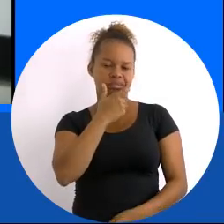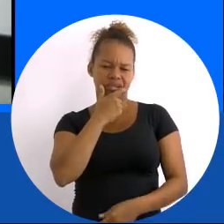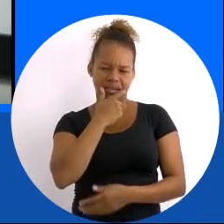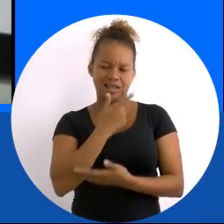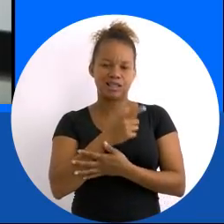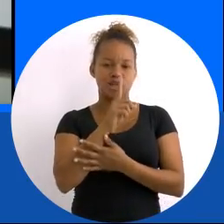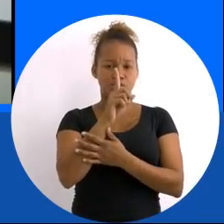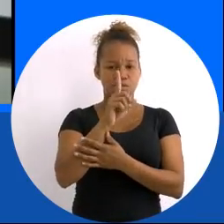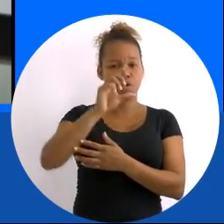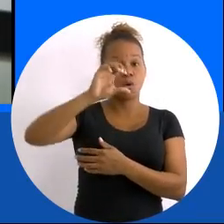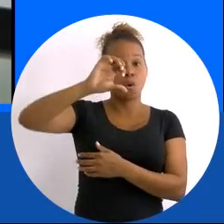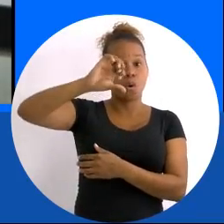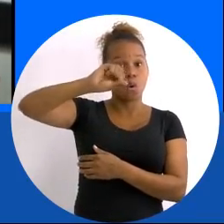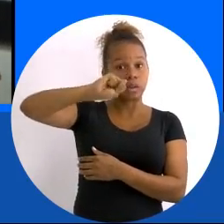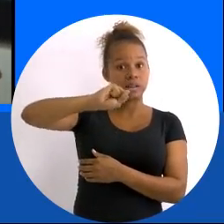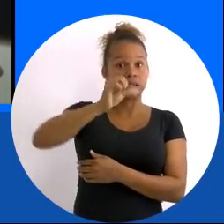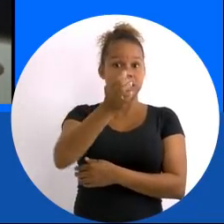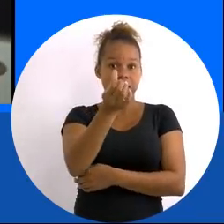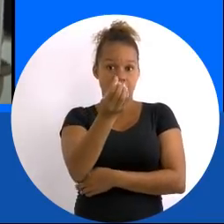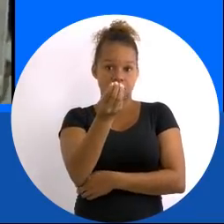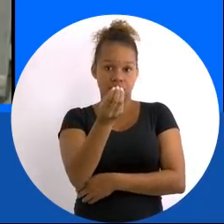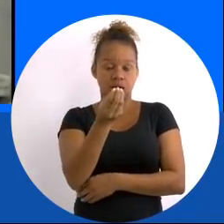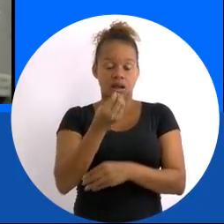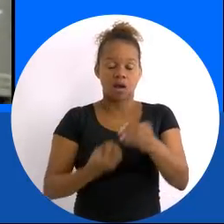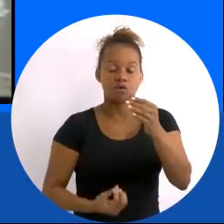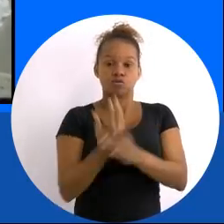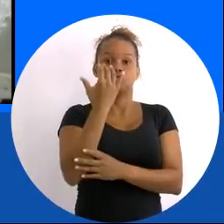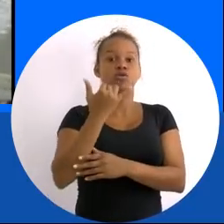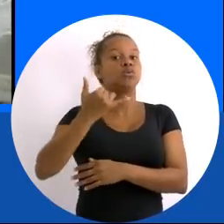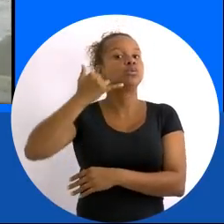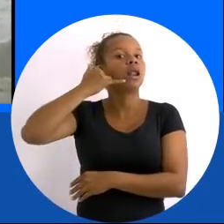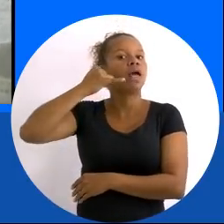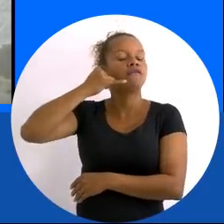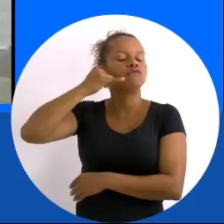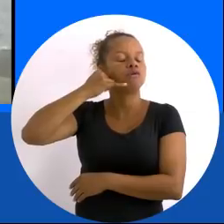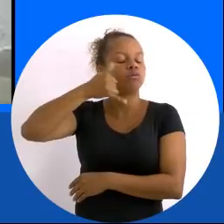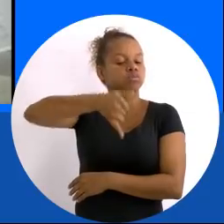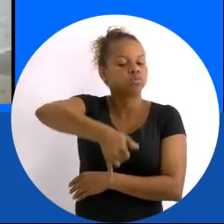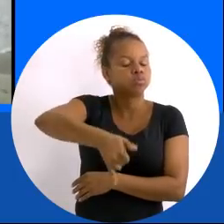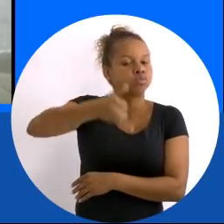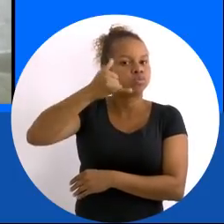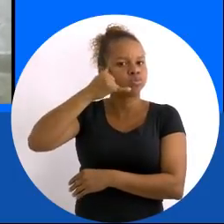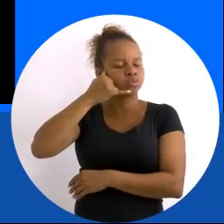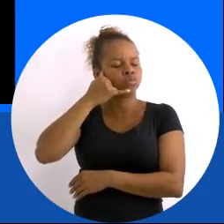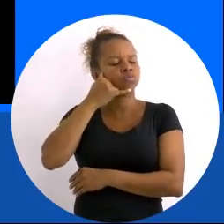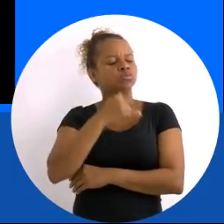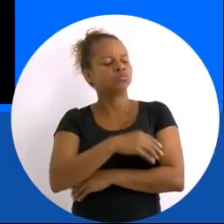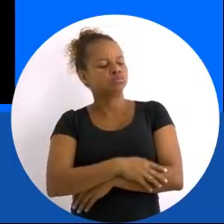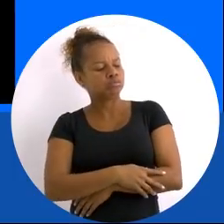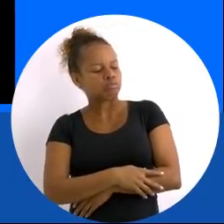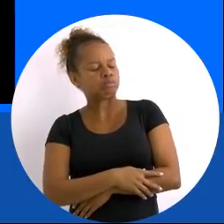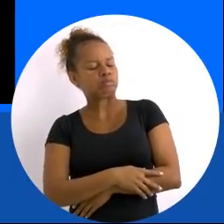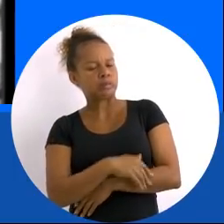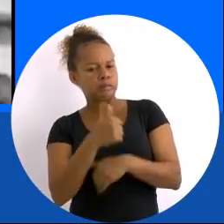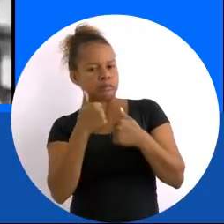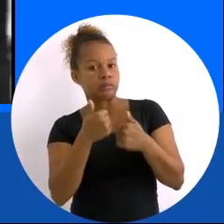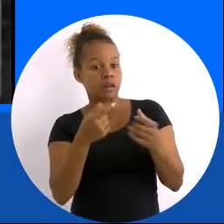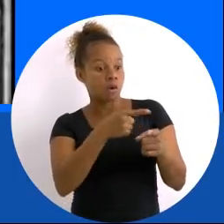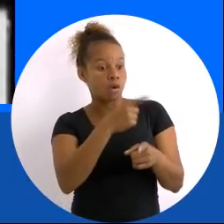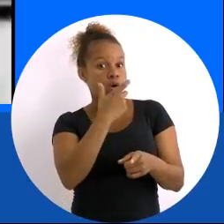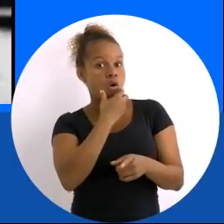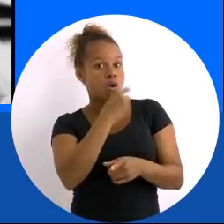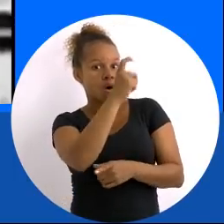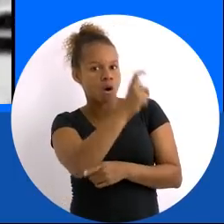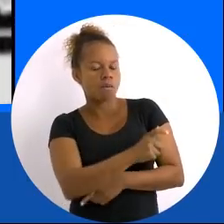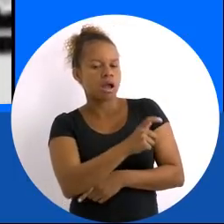Em 1860 é inventado o telefone. Antônio Meucci, o verdadeiro inventor, acabou sendo